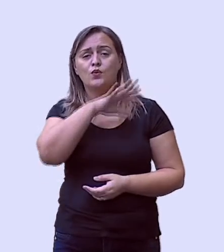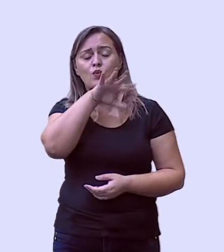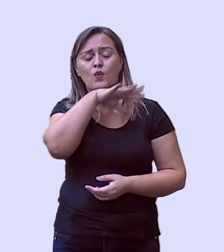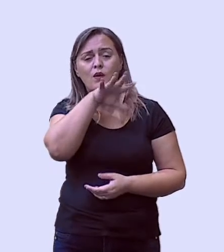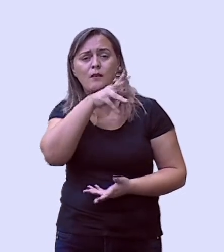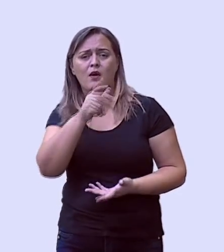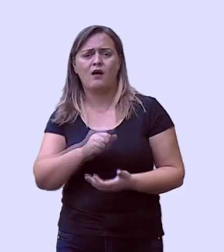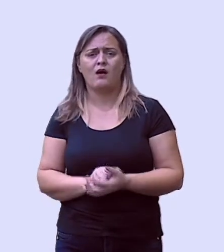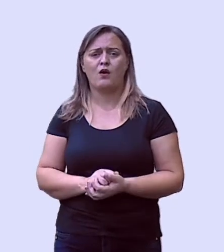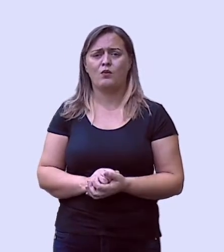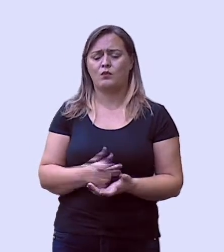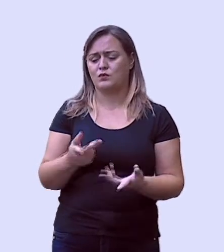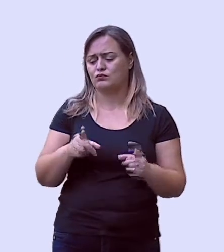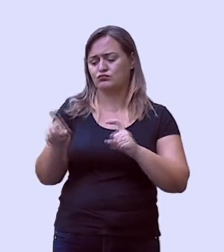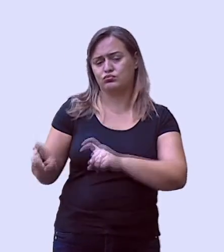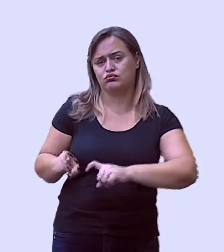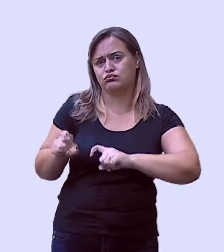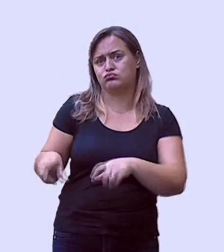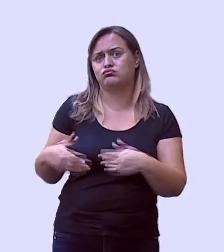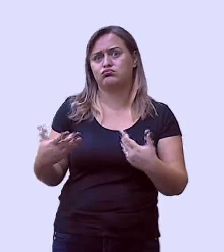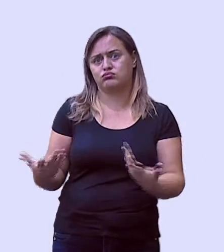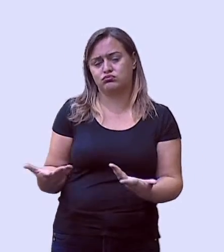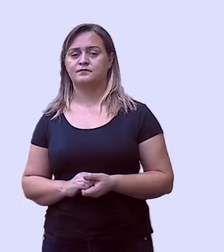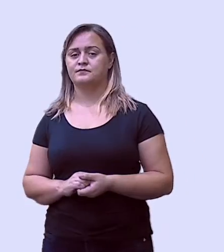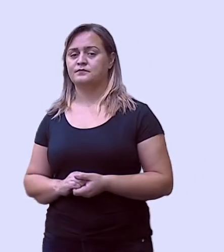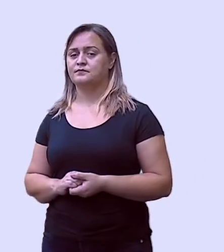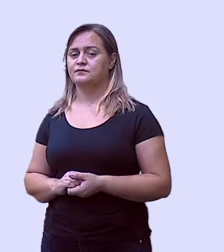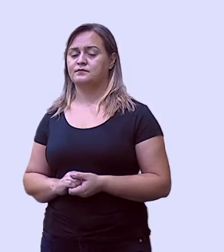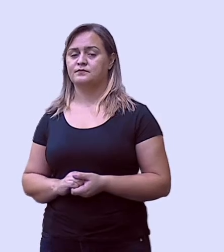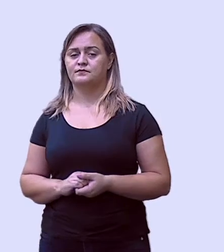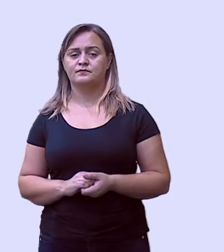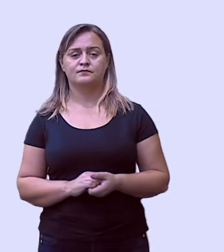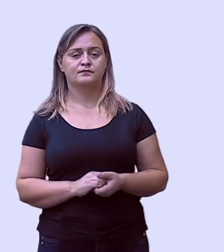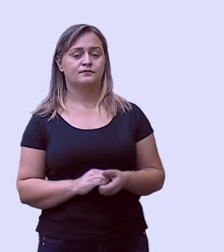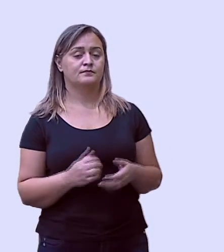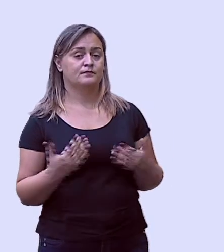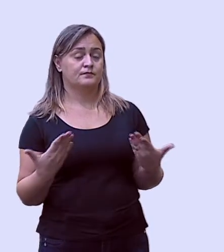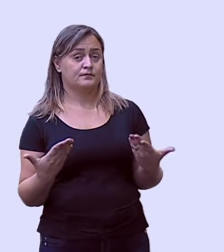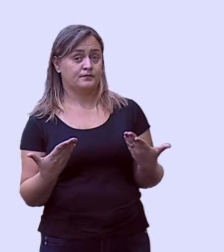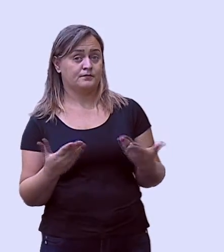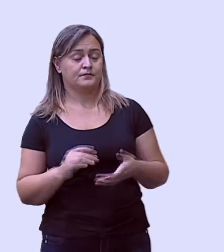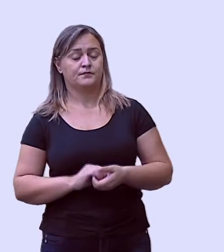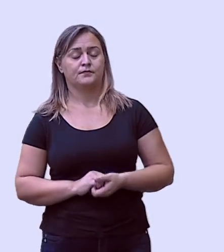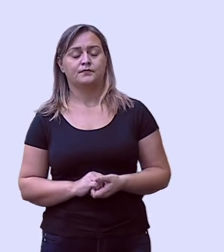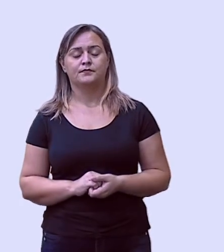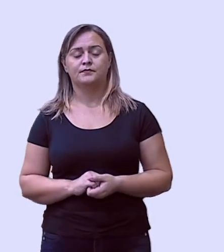bioma, né, que é a pecuária. Então, olha só.